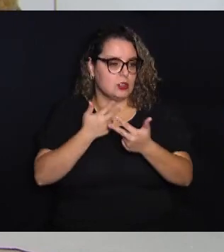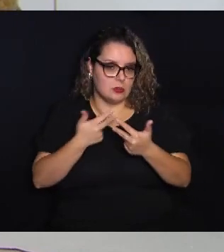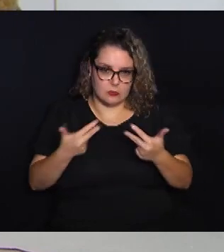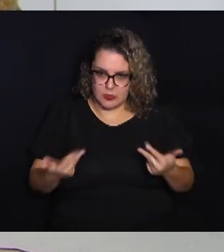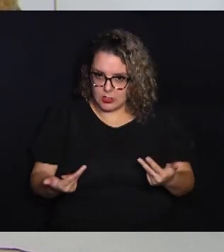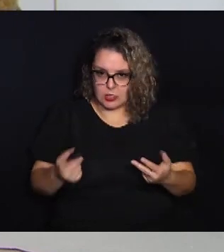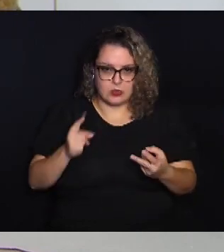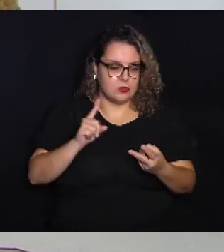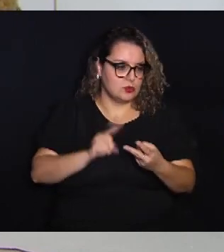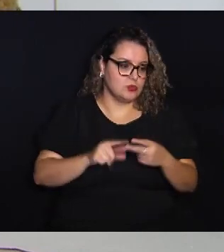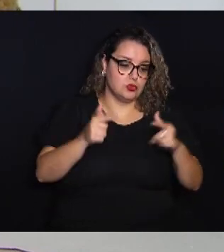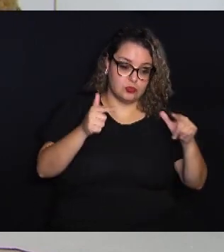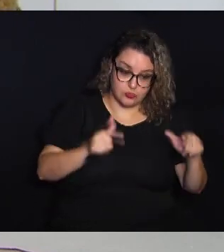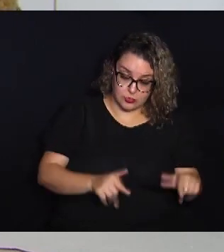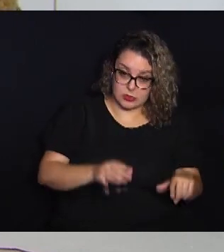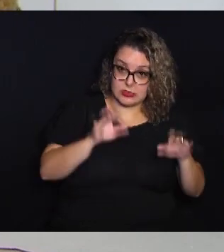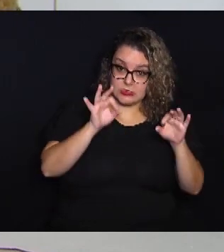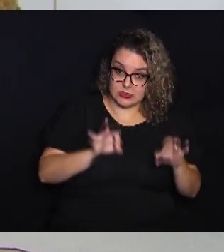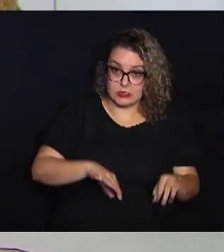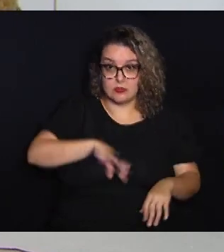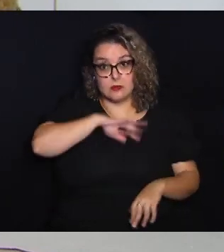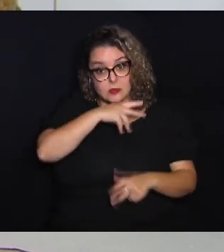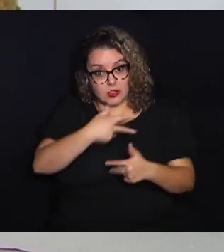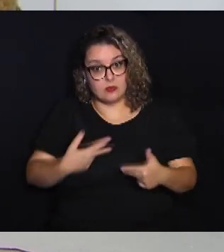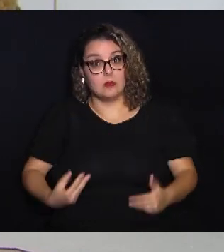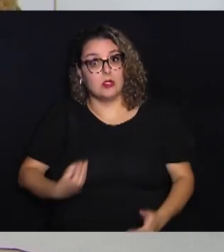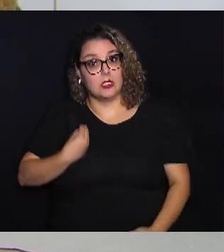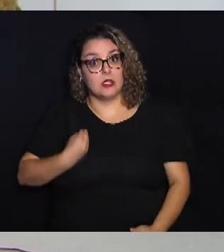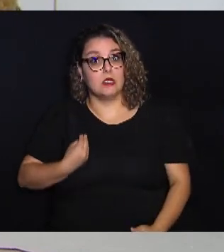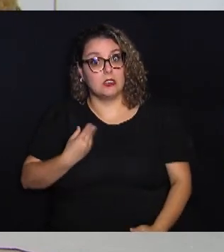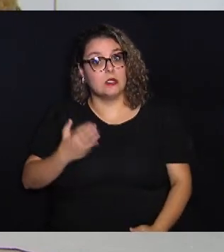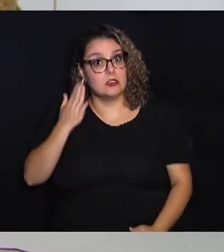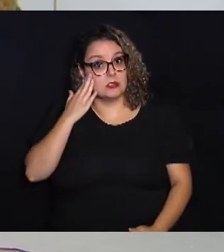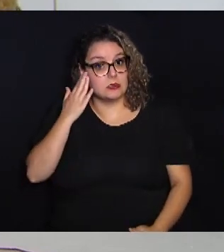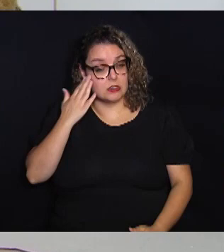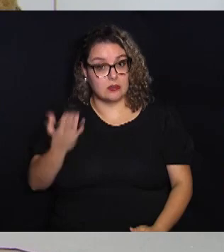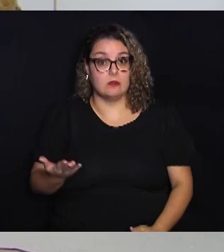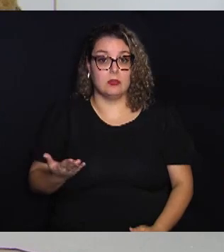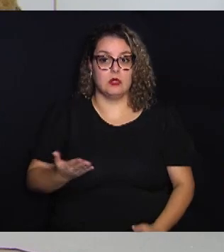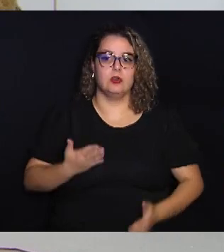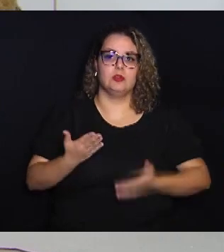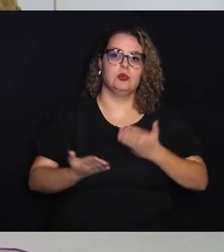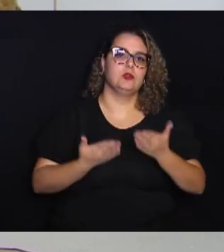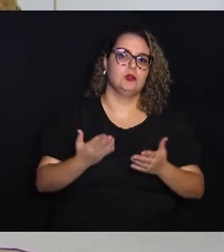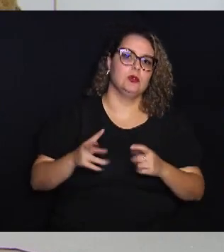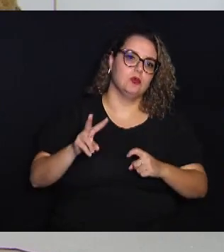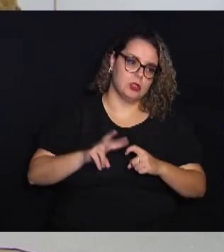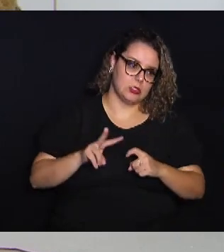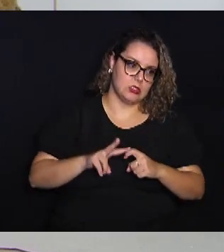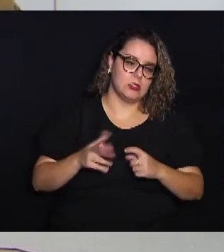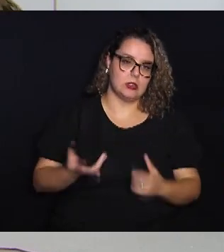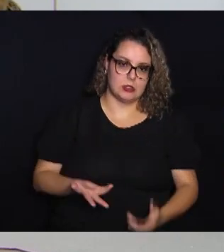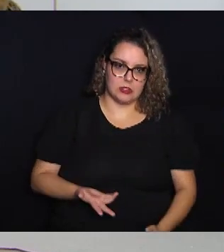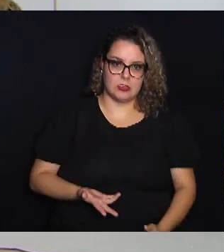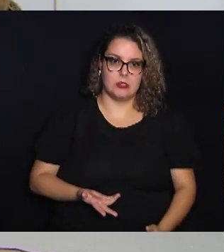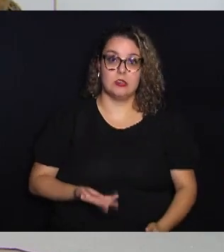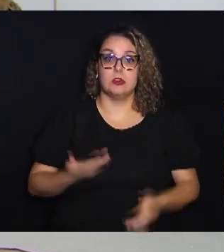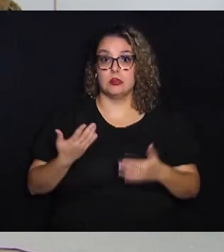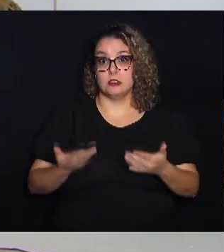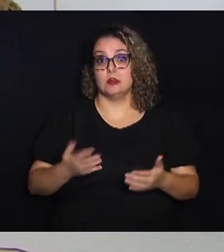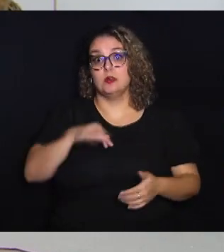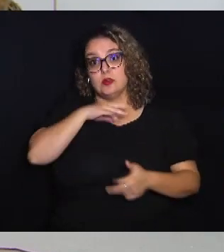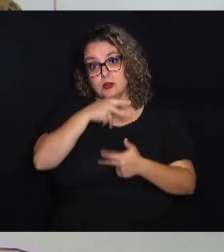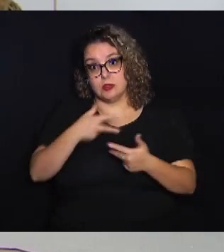de manutenção, de alimentação, de um recinto adequado para aquele animal viver e saber que esse animal precisa de cuidados